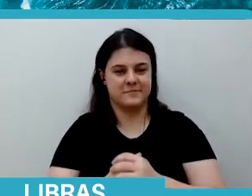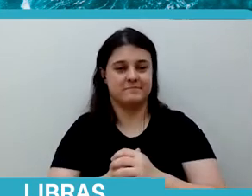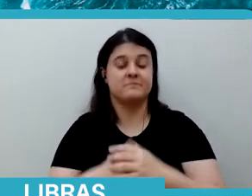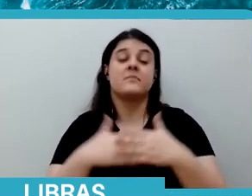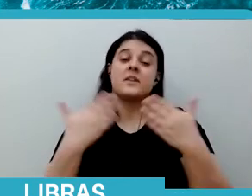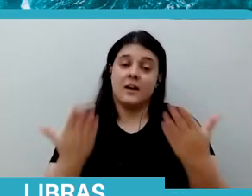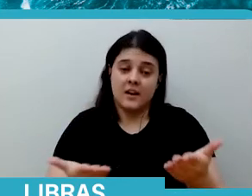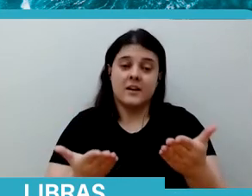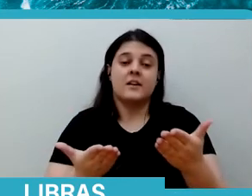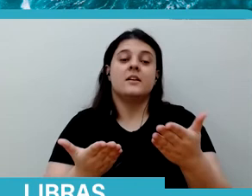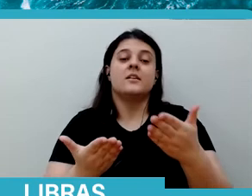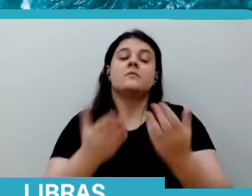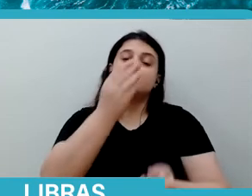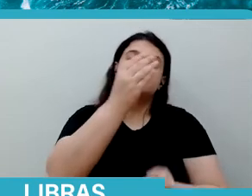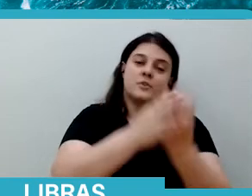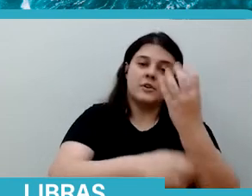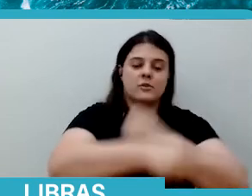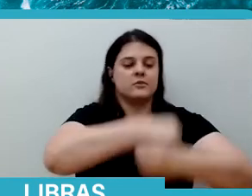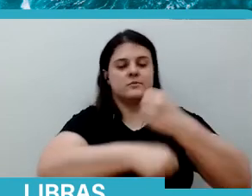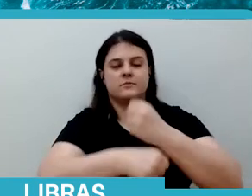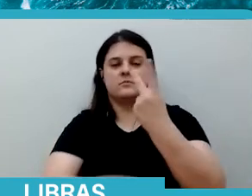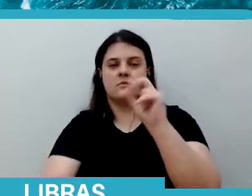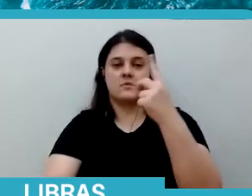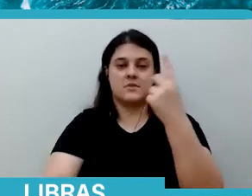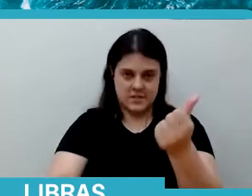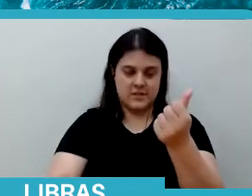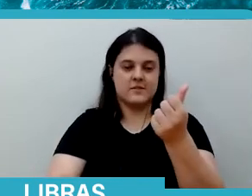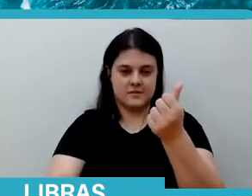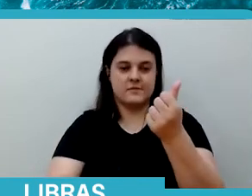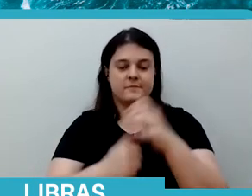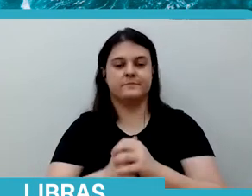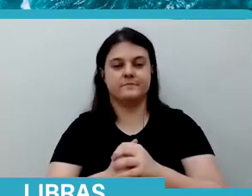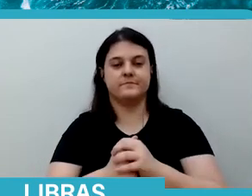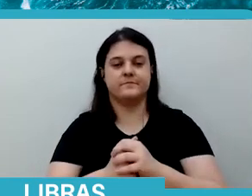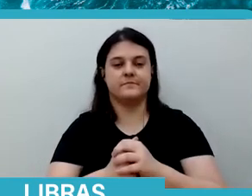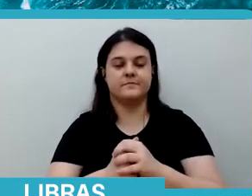Oi e a partir dessa convicção que a gente criou a positivo em 2016